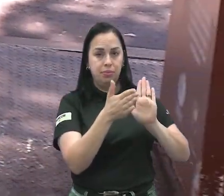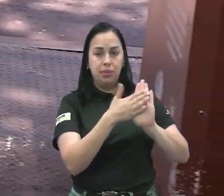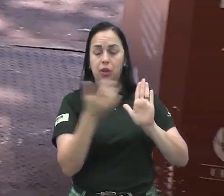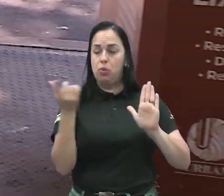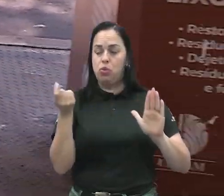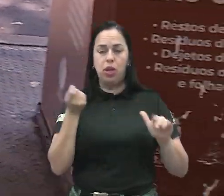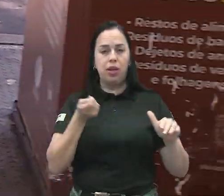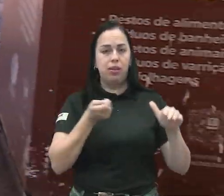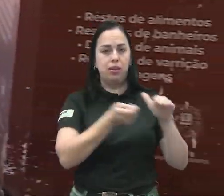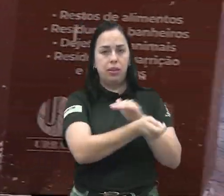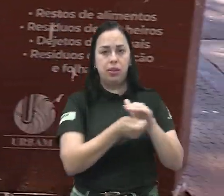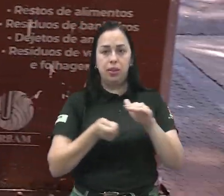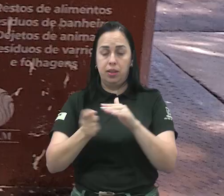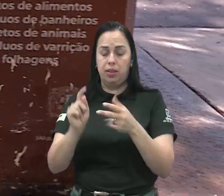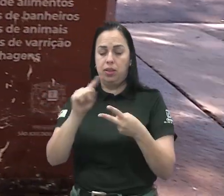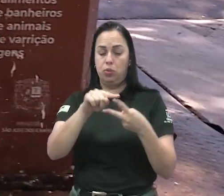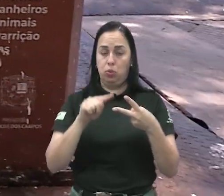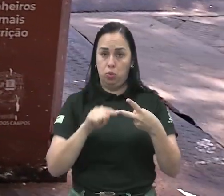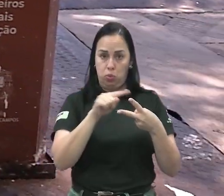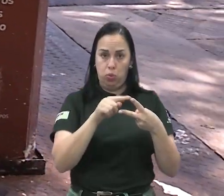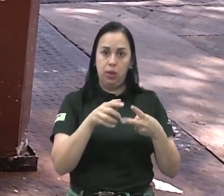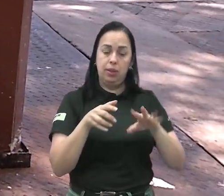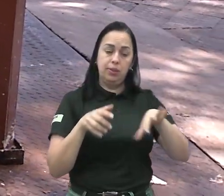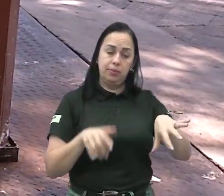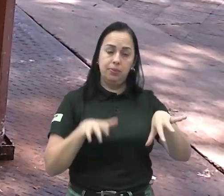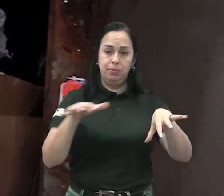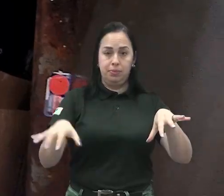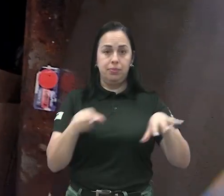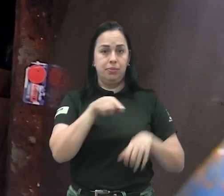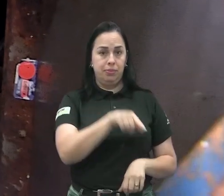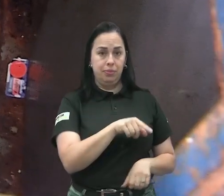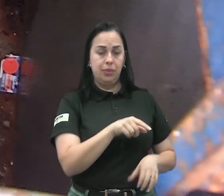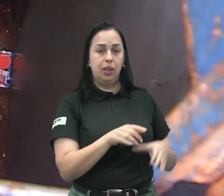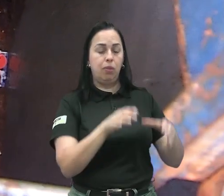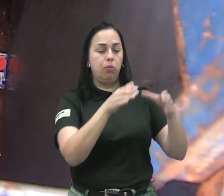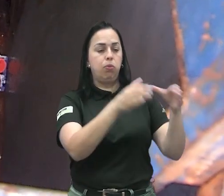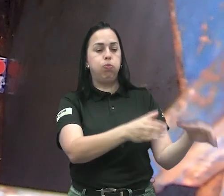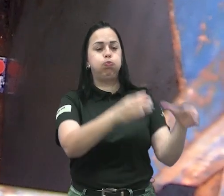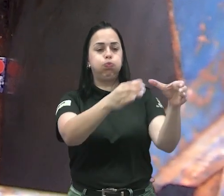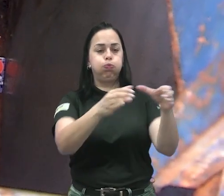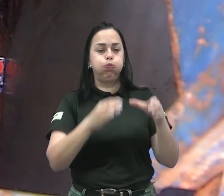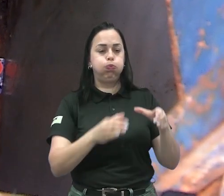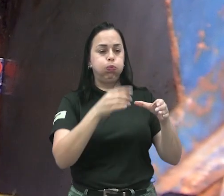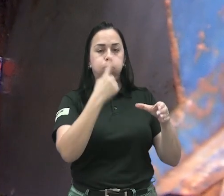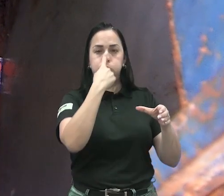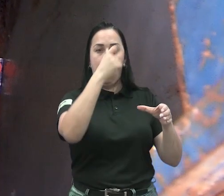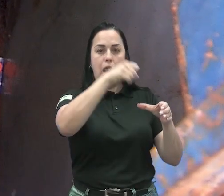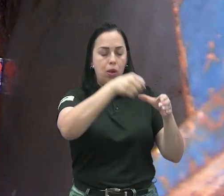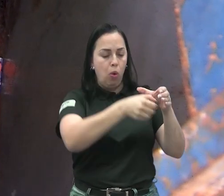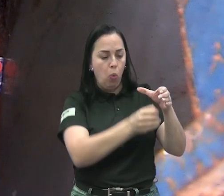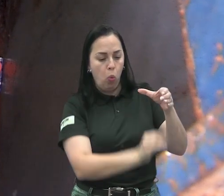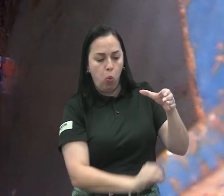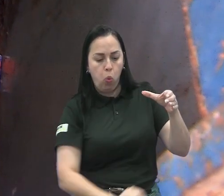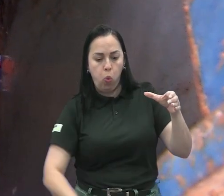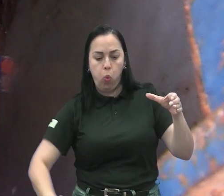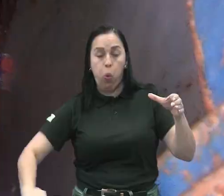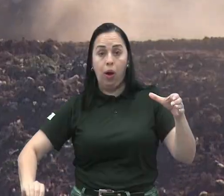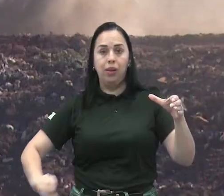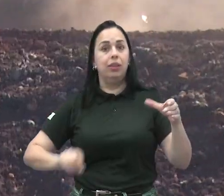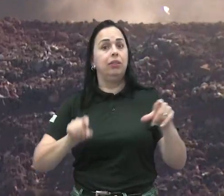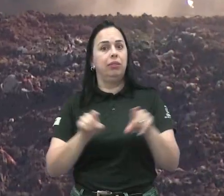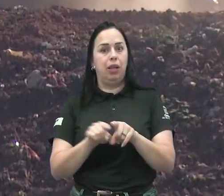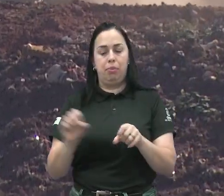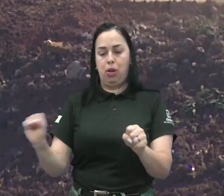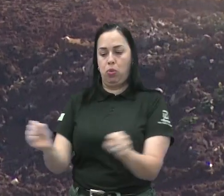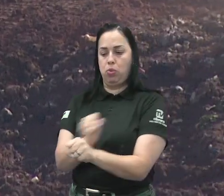O recurso será dividido em 2 frentes: a instalação de 40 ecopontos subterrâneos